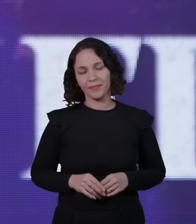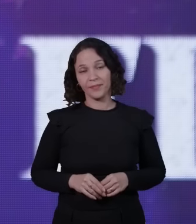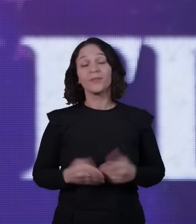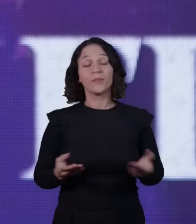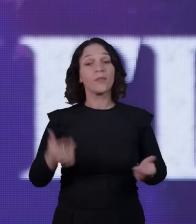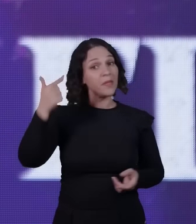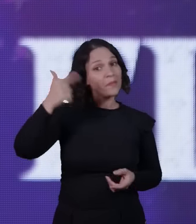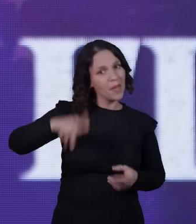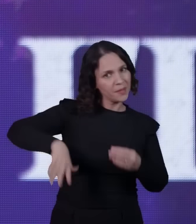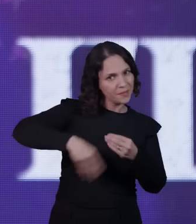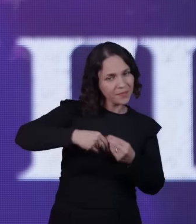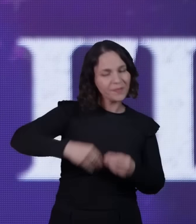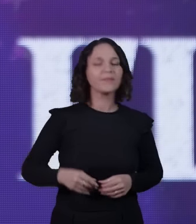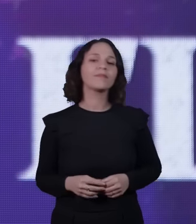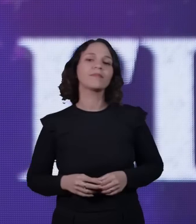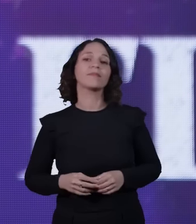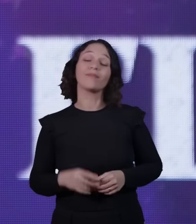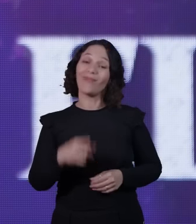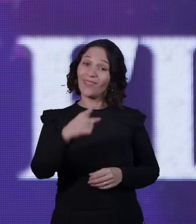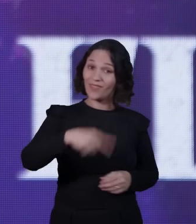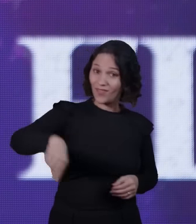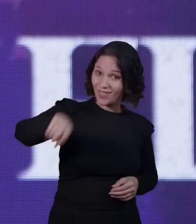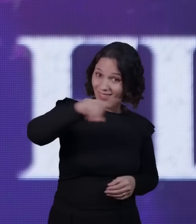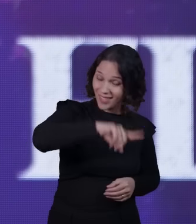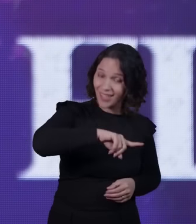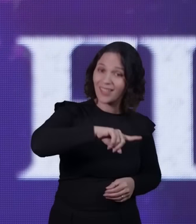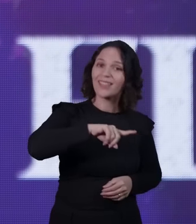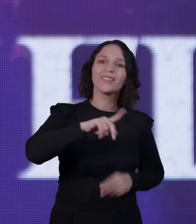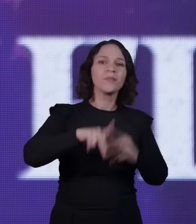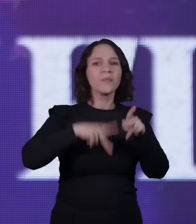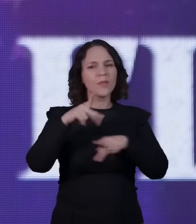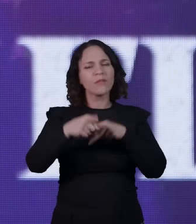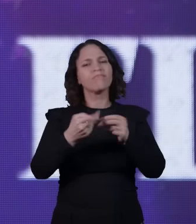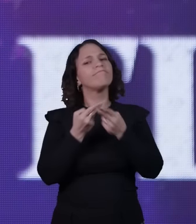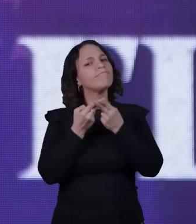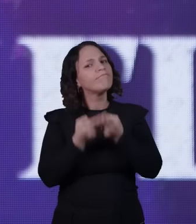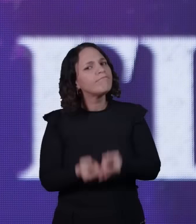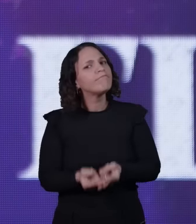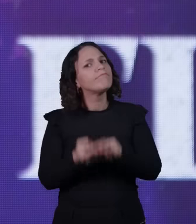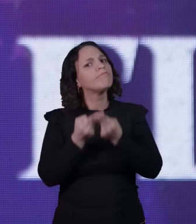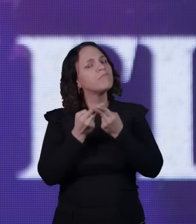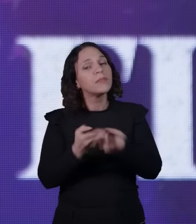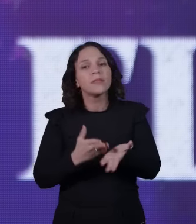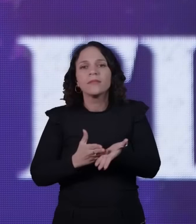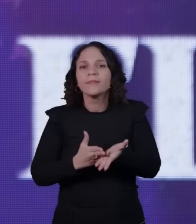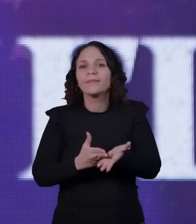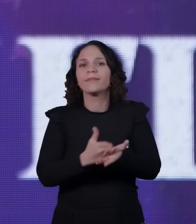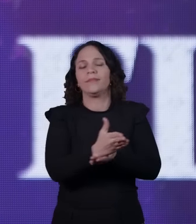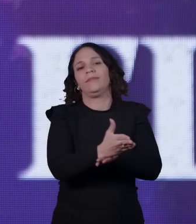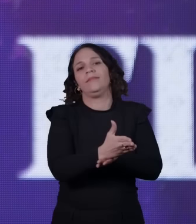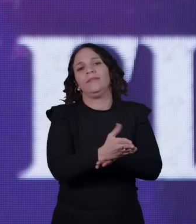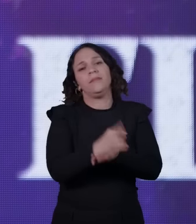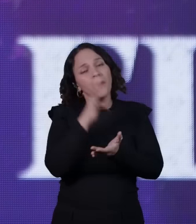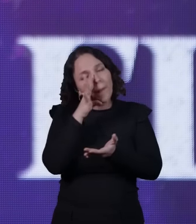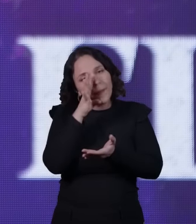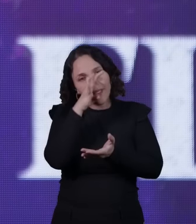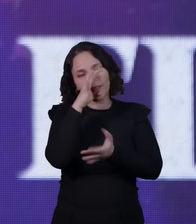Ele diz mais: vocês são pacientes e constantes, são